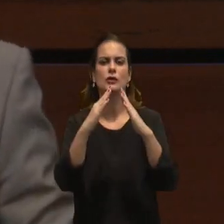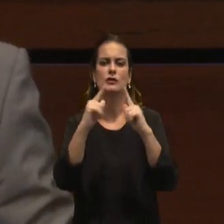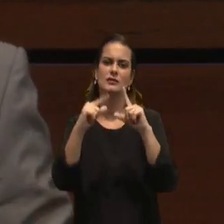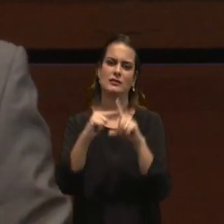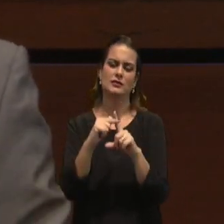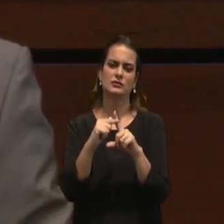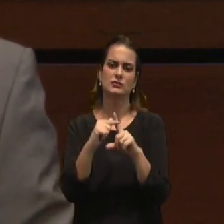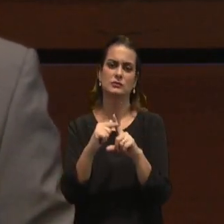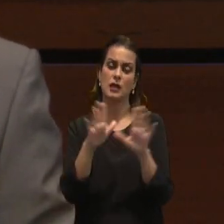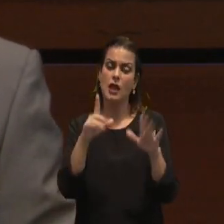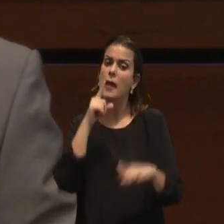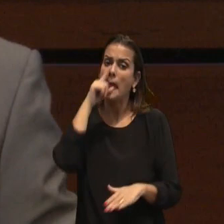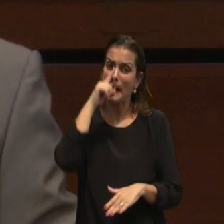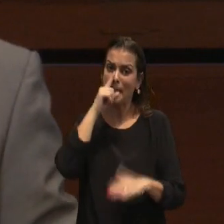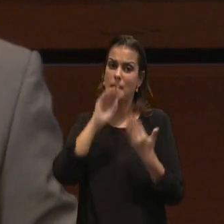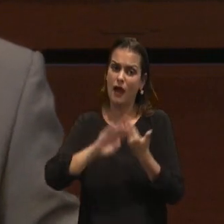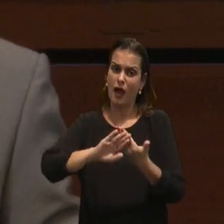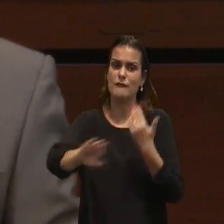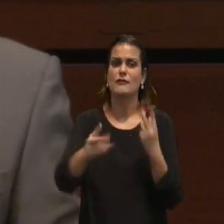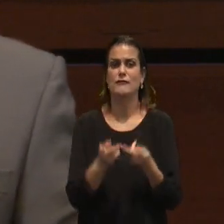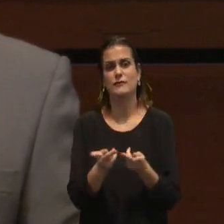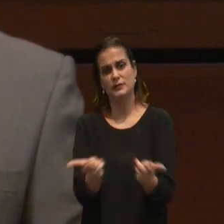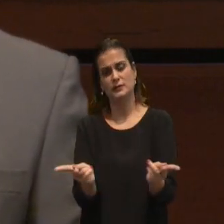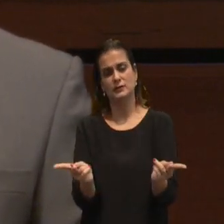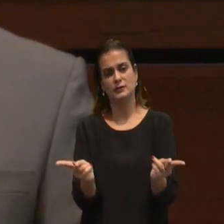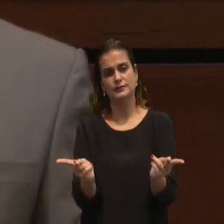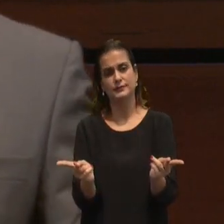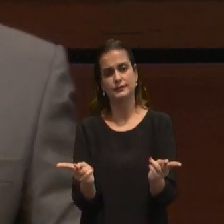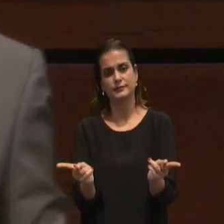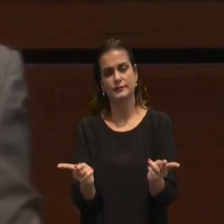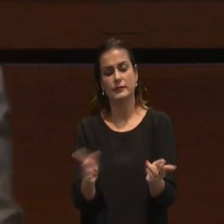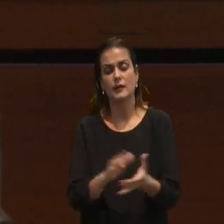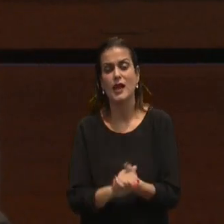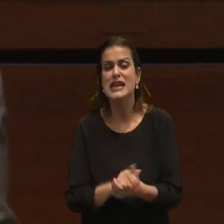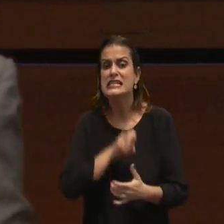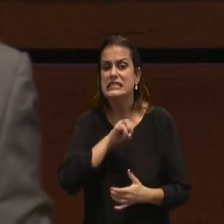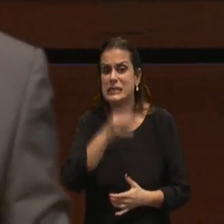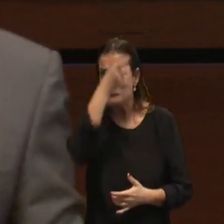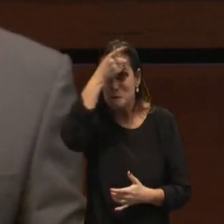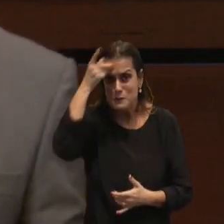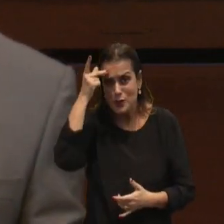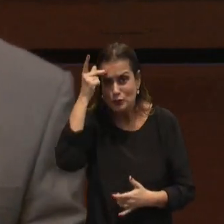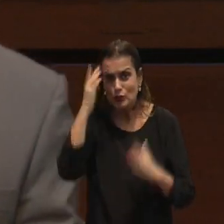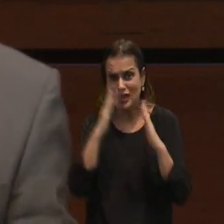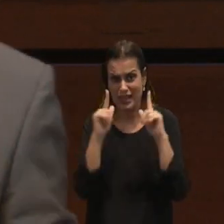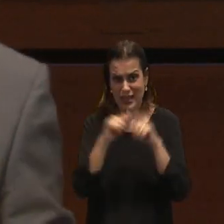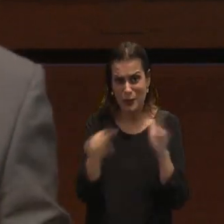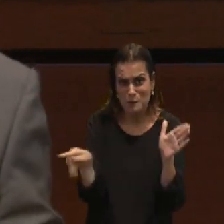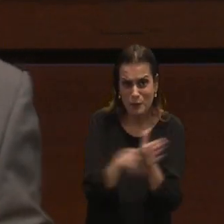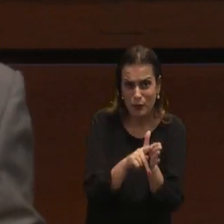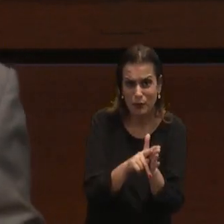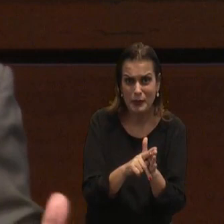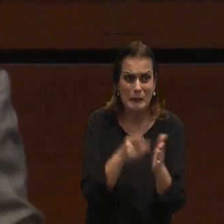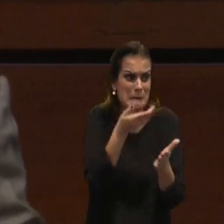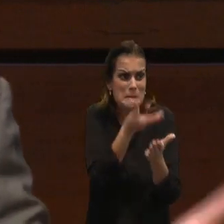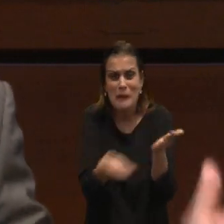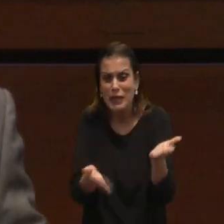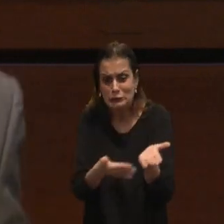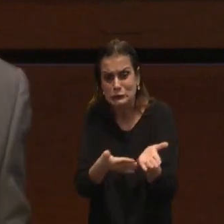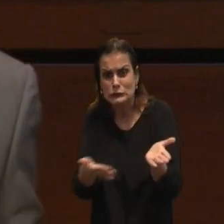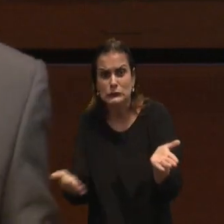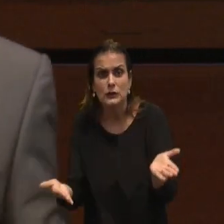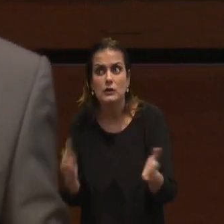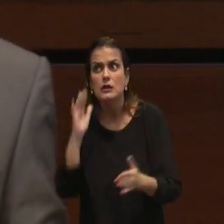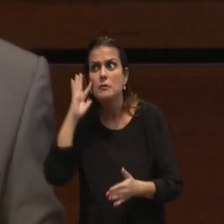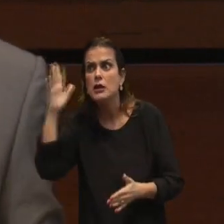um perigo o afastamento desses visitantes. Se alguns membros de igreja ficam perdidos, imaginem aqueles que não